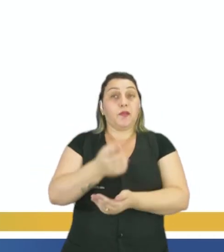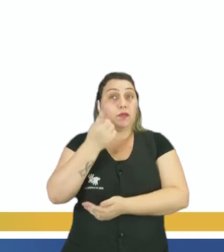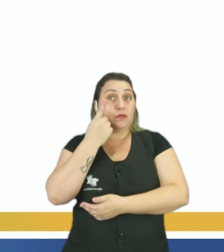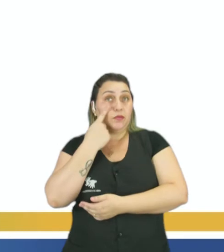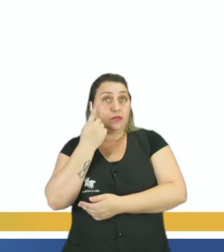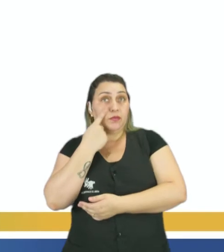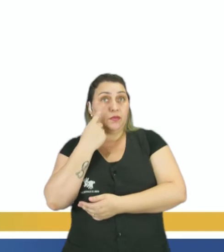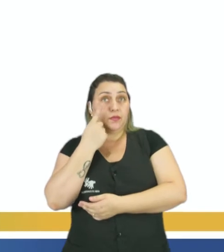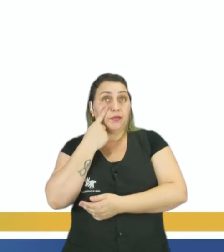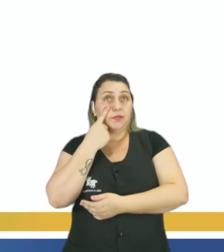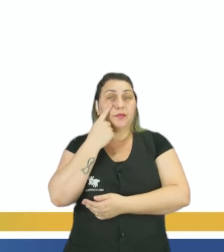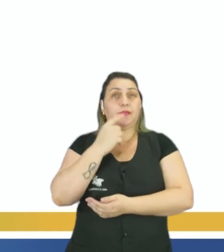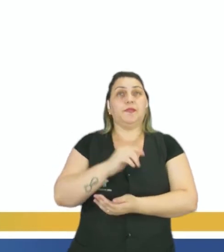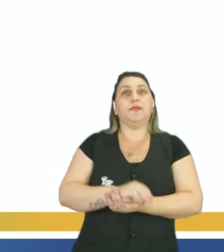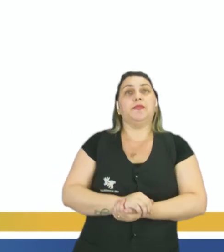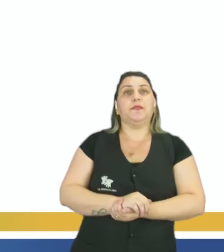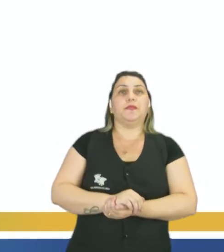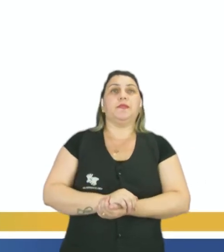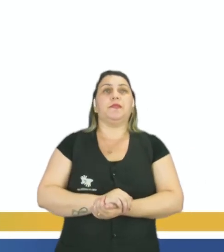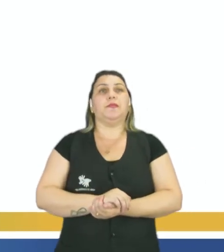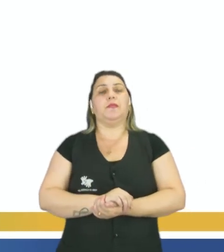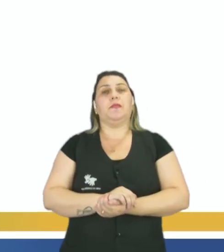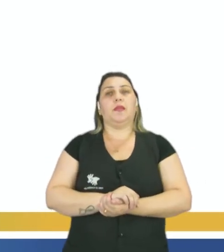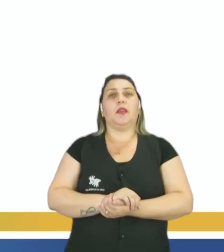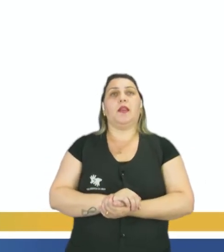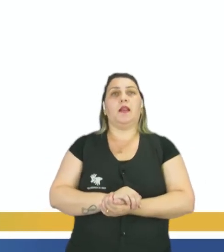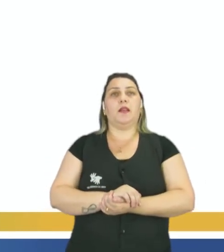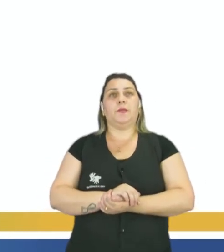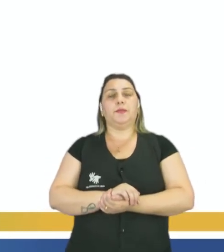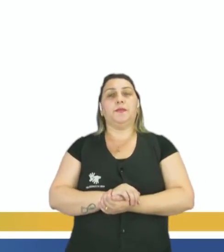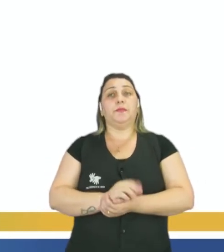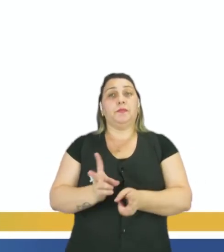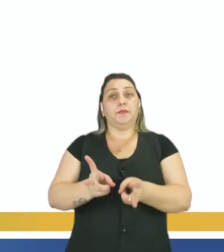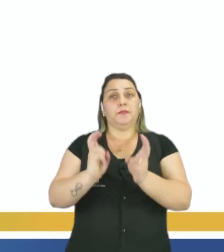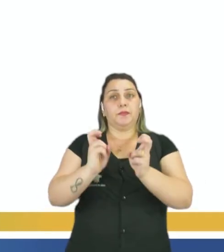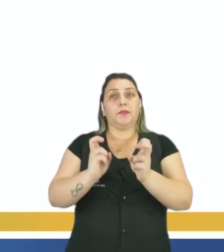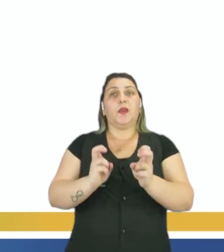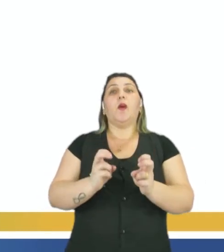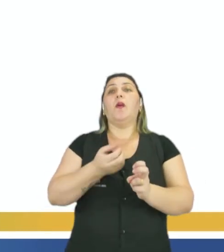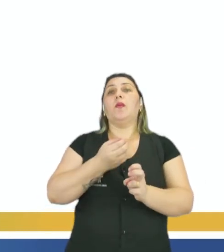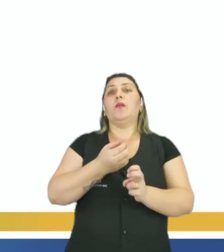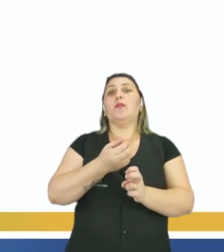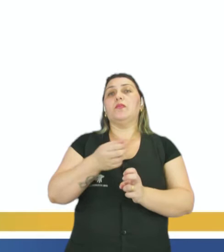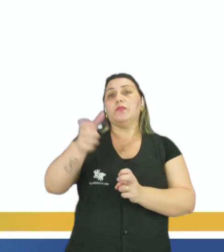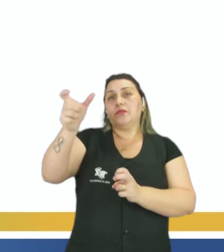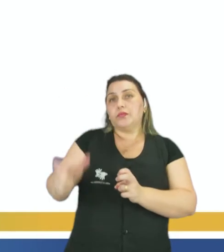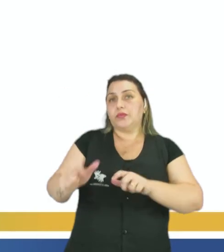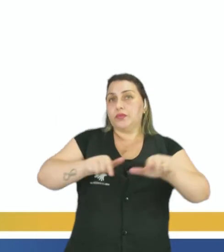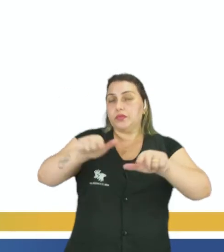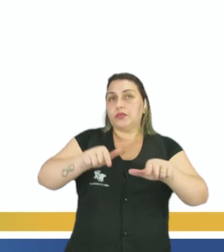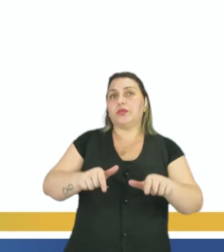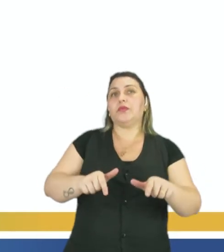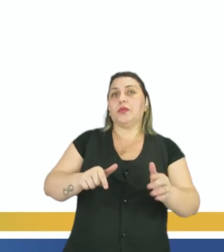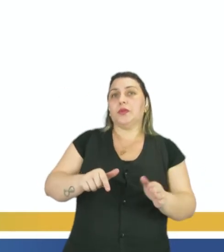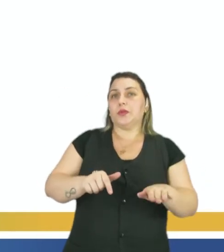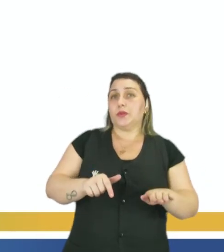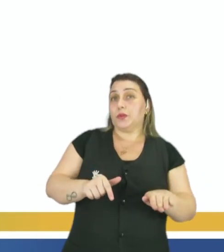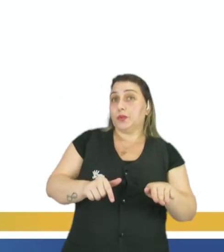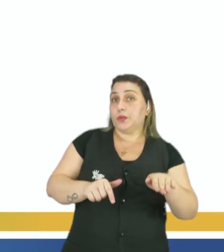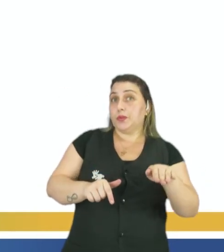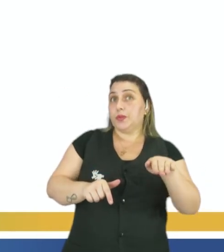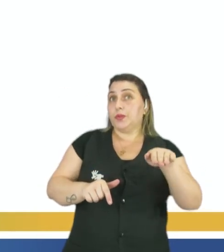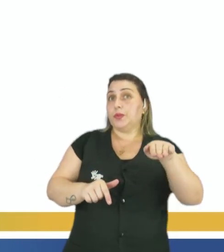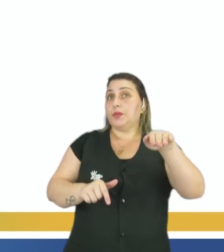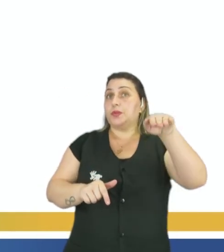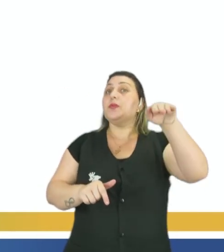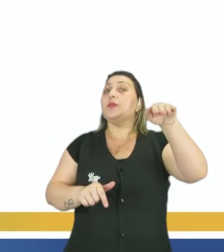observe as flechinhas que vocês vão perceber que o pedreiro ele está crescente. 1, 2, 3